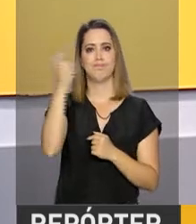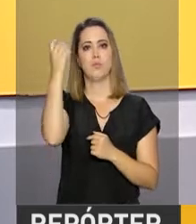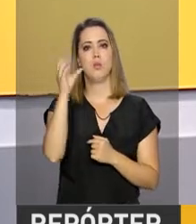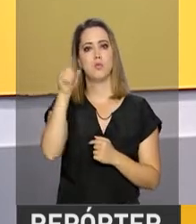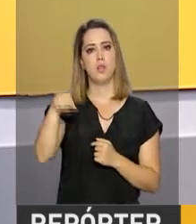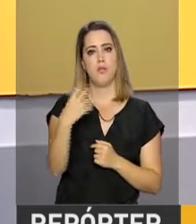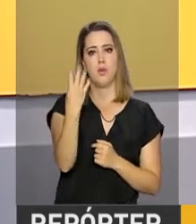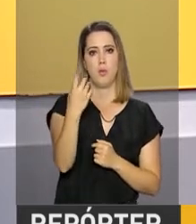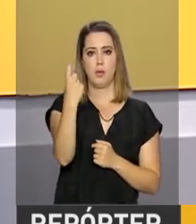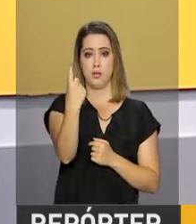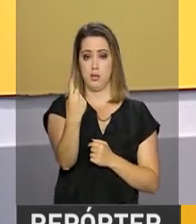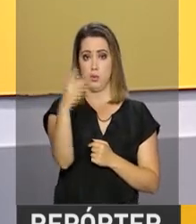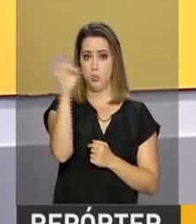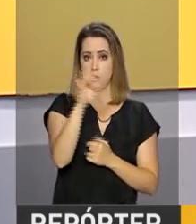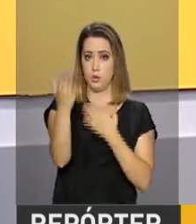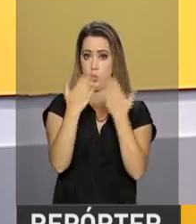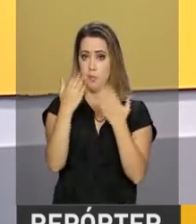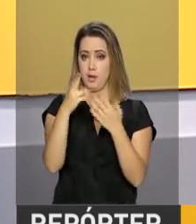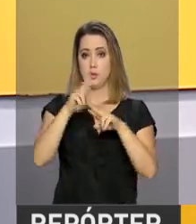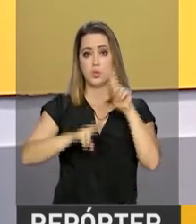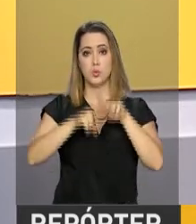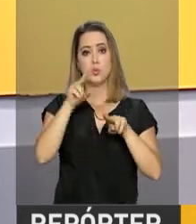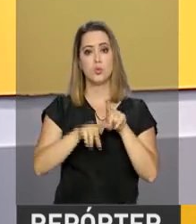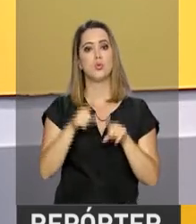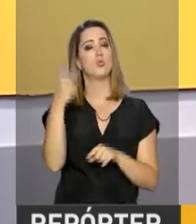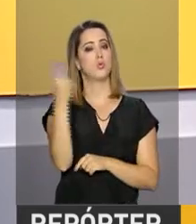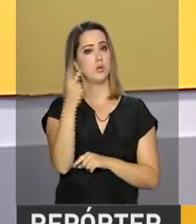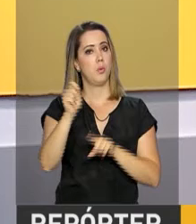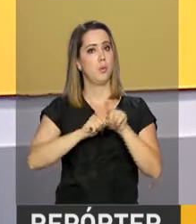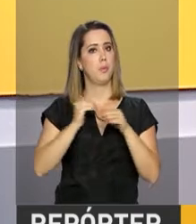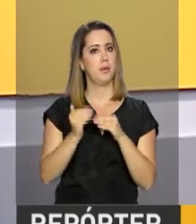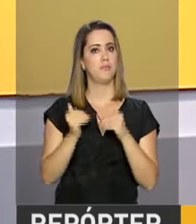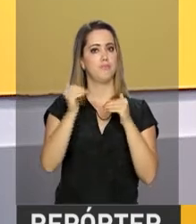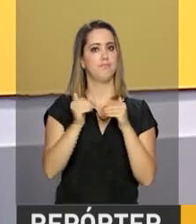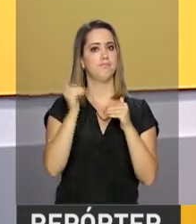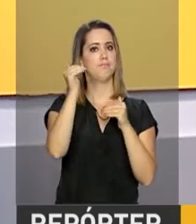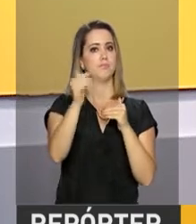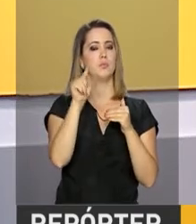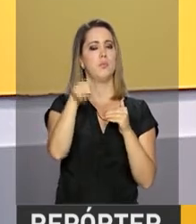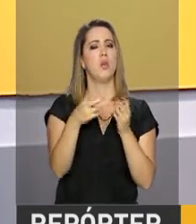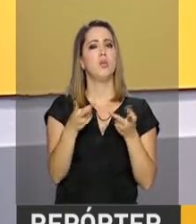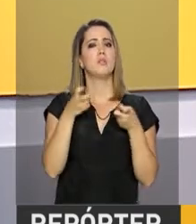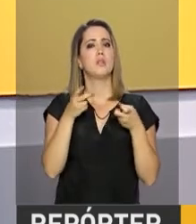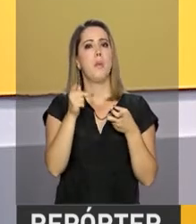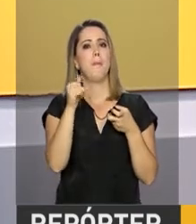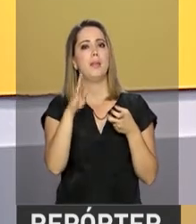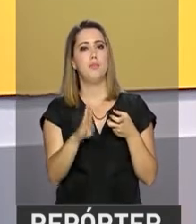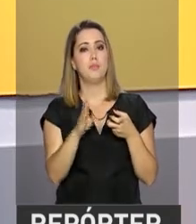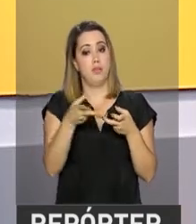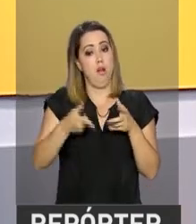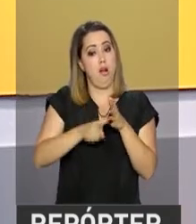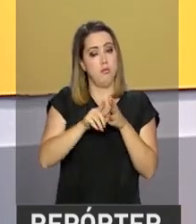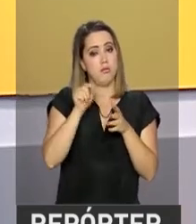0,41 por cento na comparação com junho foi o segundo mês seguido de alta o indicador é considerado uma prévia do pib produto interno